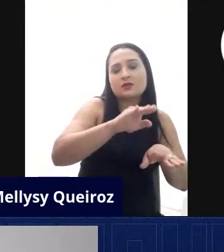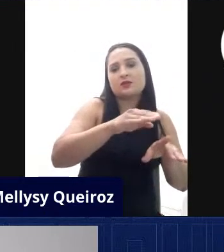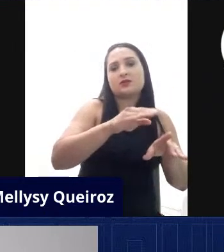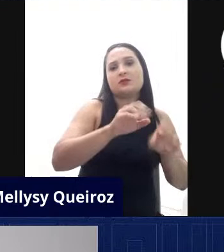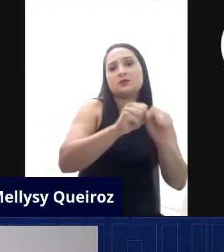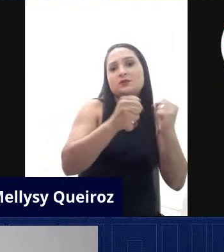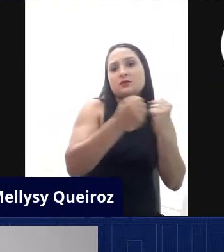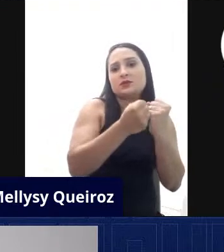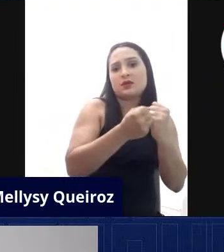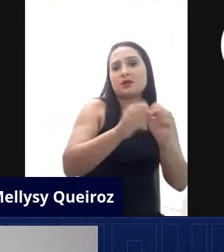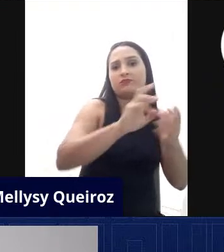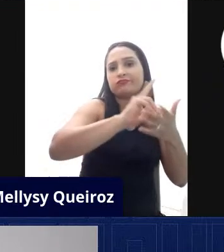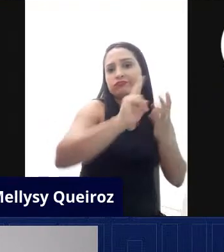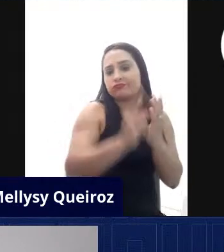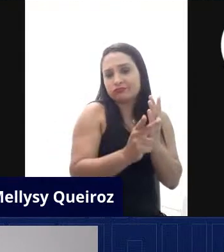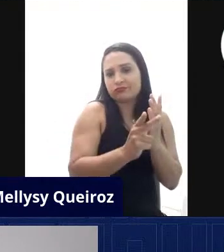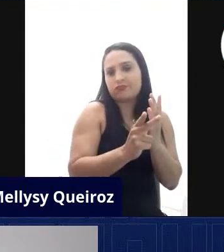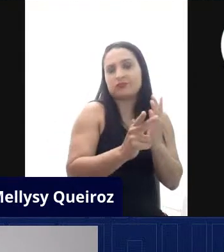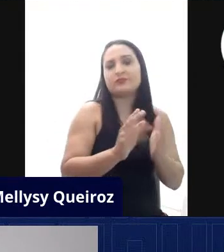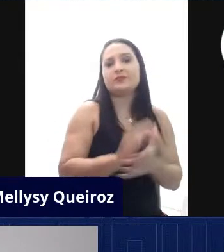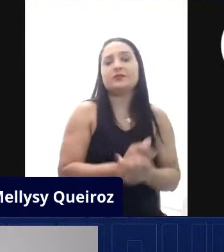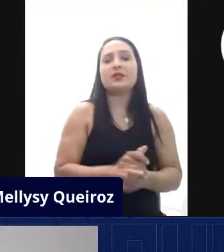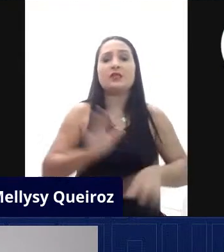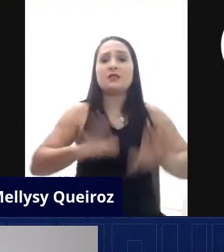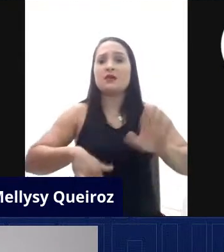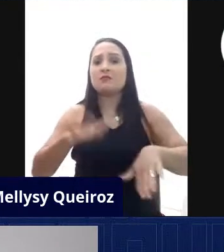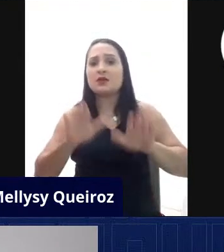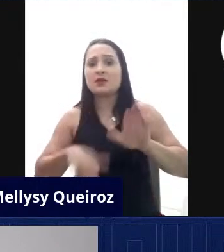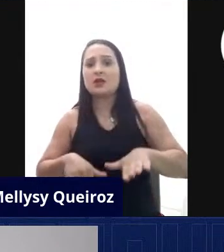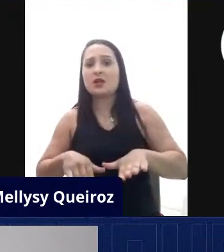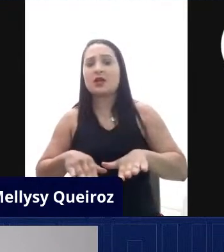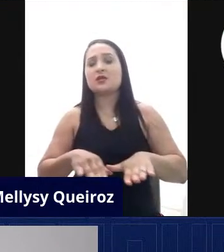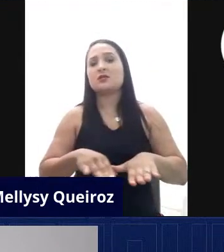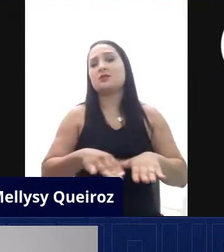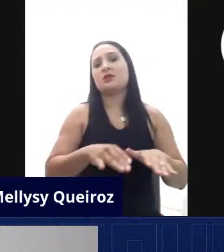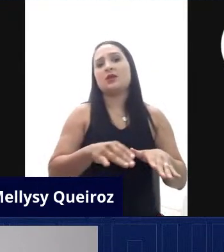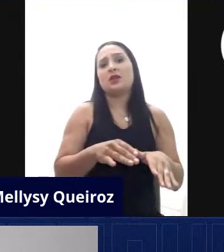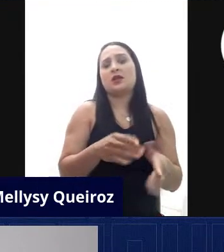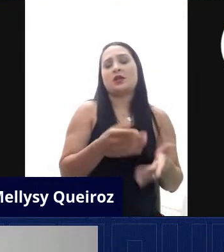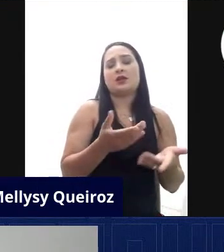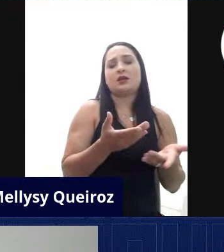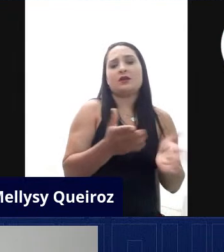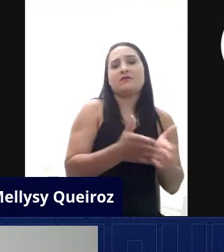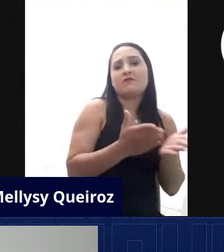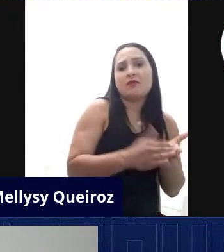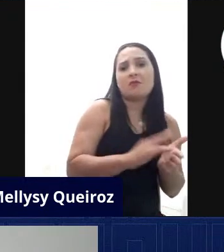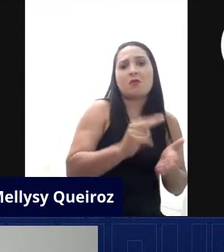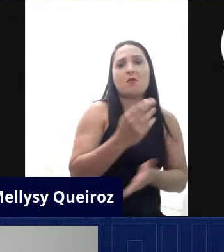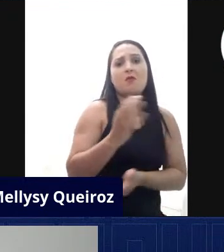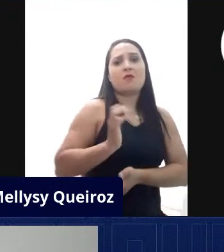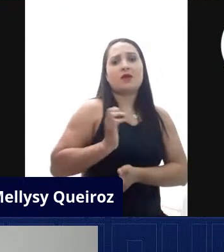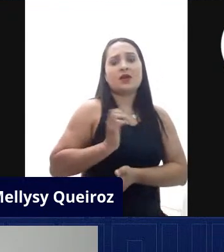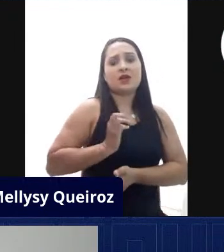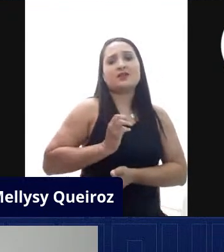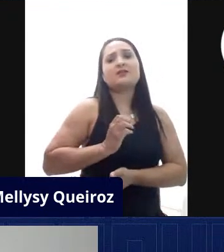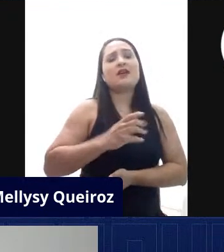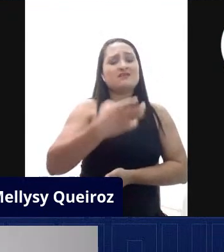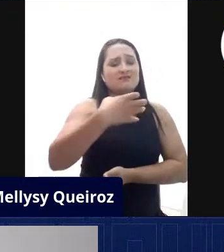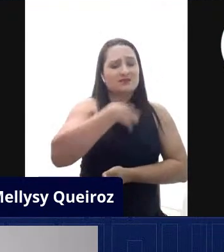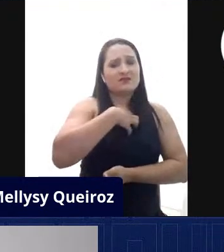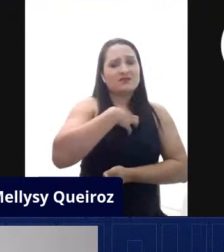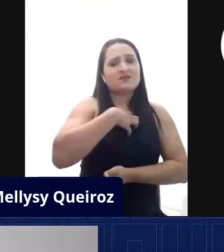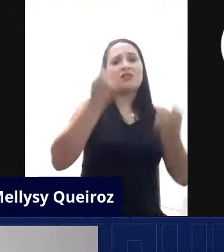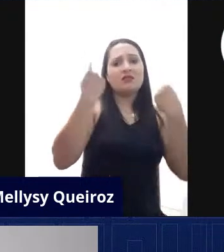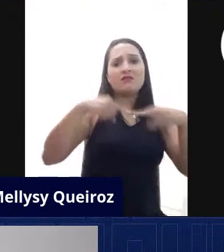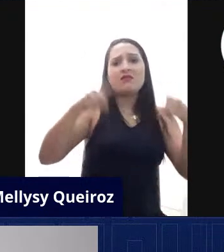mulher, independentemente da classe social, ela sofre violência. Obviamente que a violência da